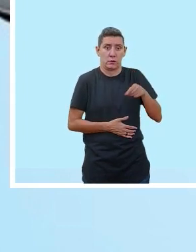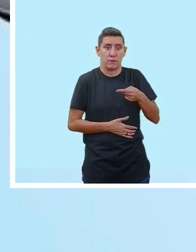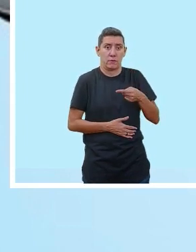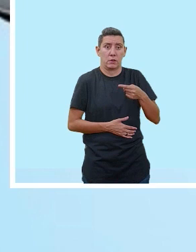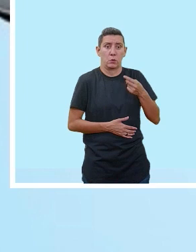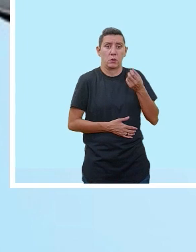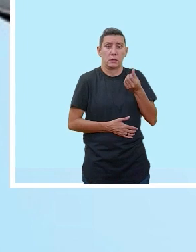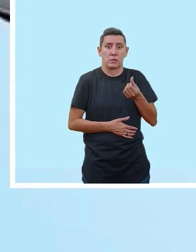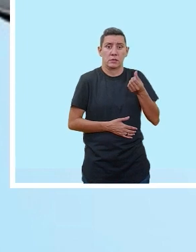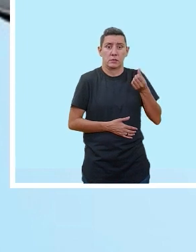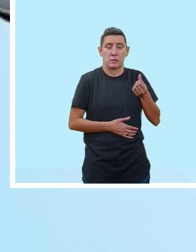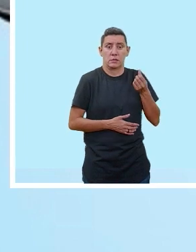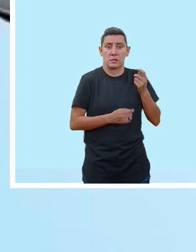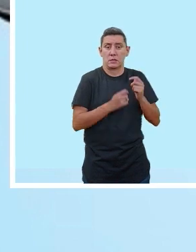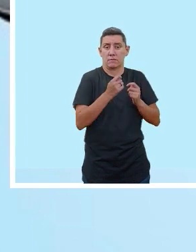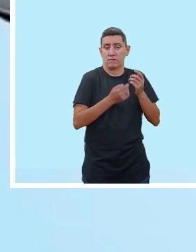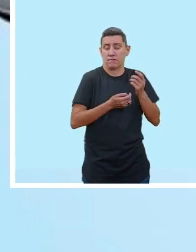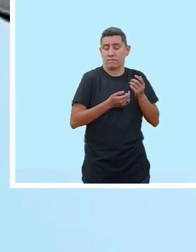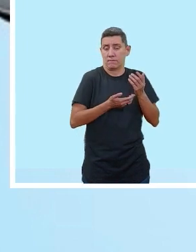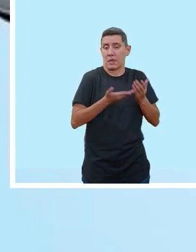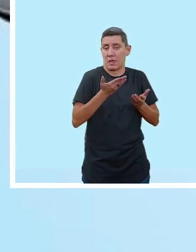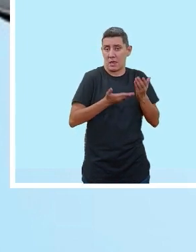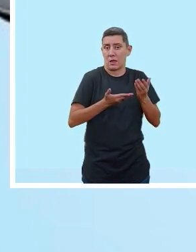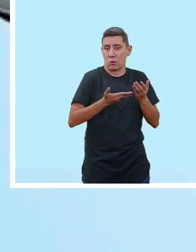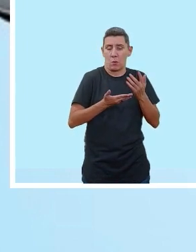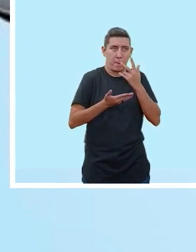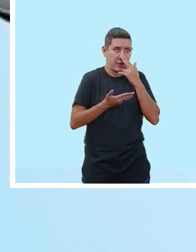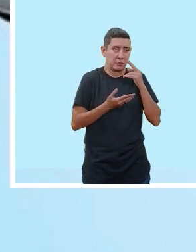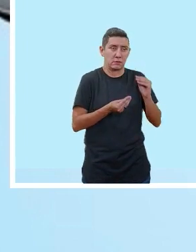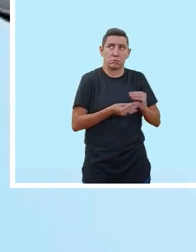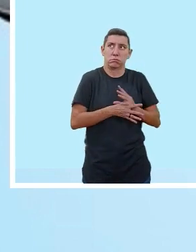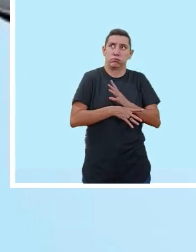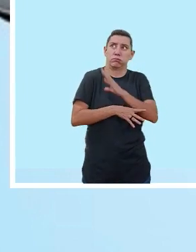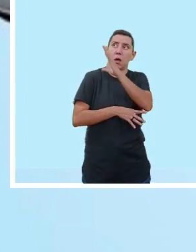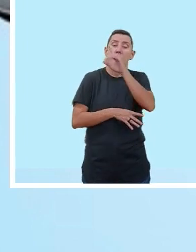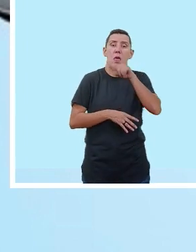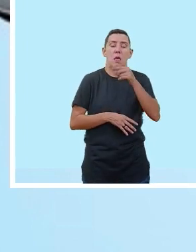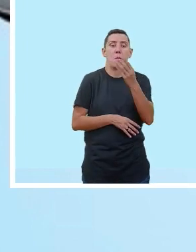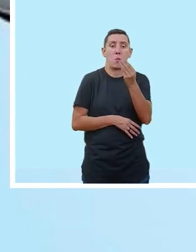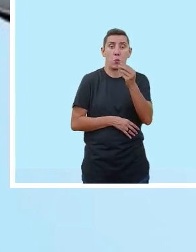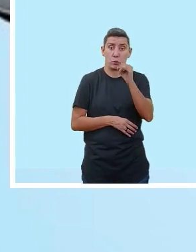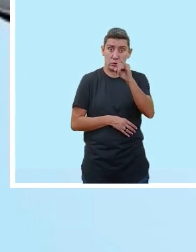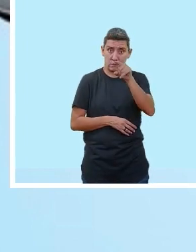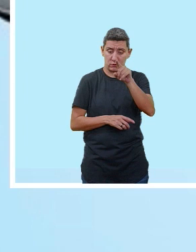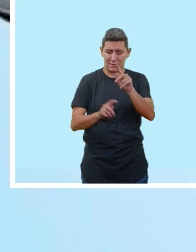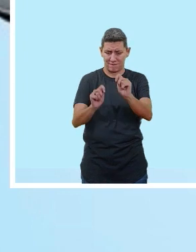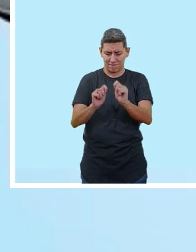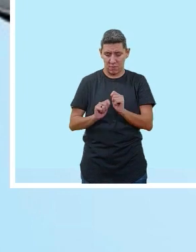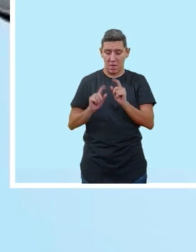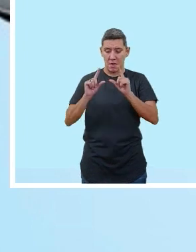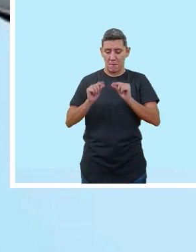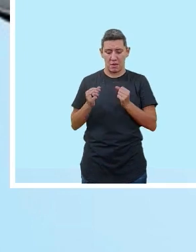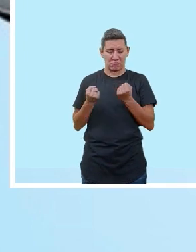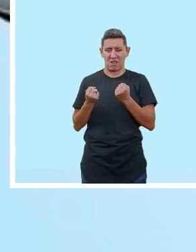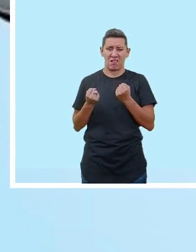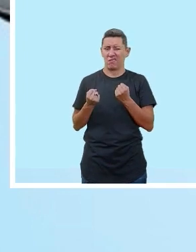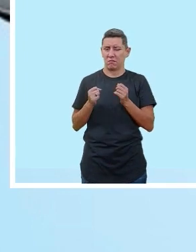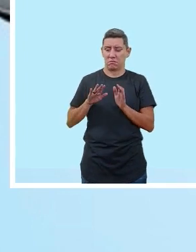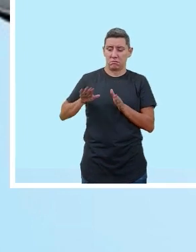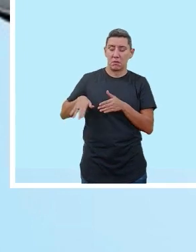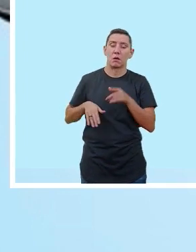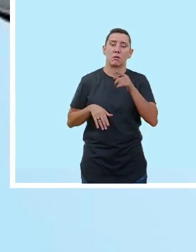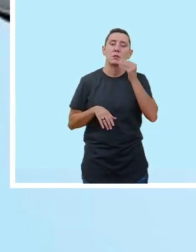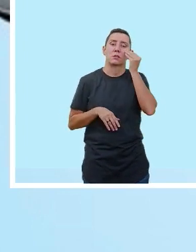seu carro, obviamente você vai deixar de emitir dióxido de carbono e com isso você ajuda